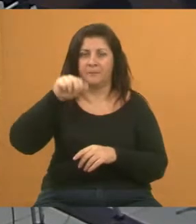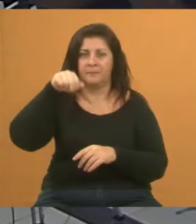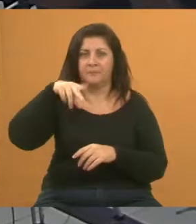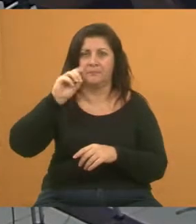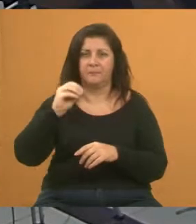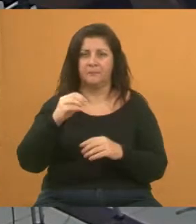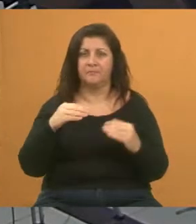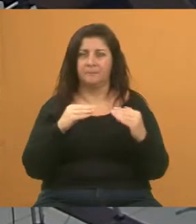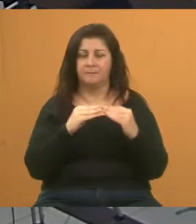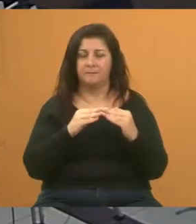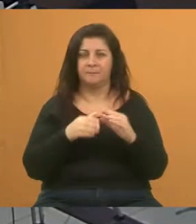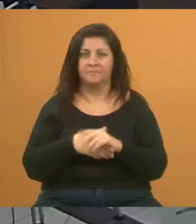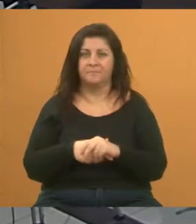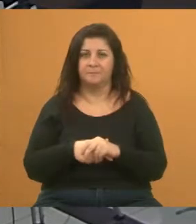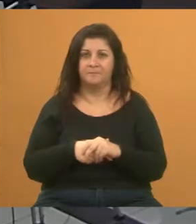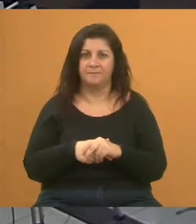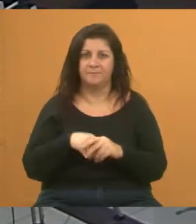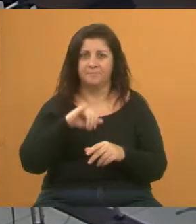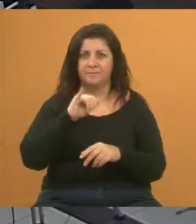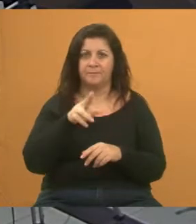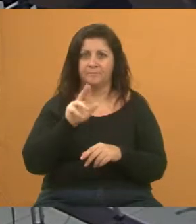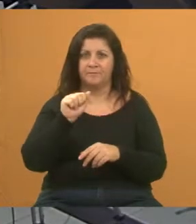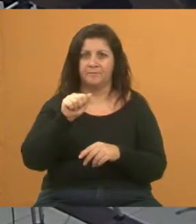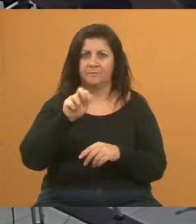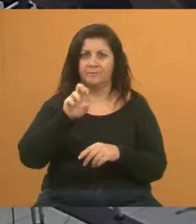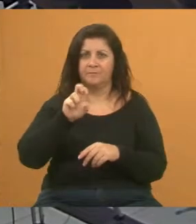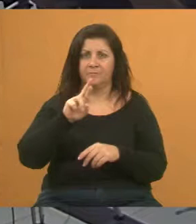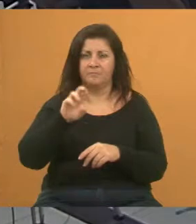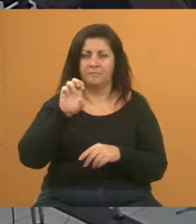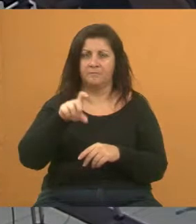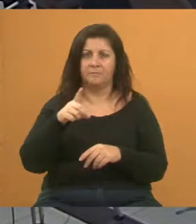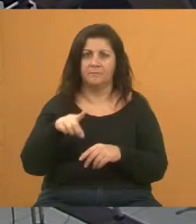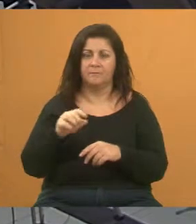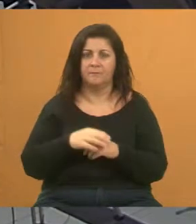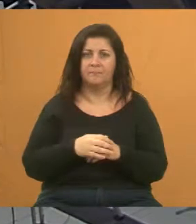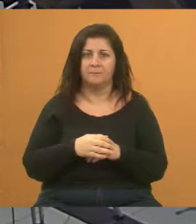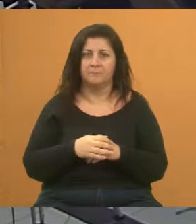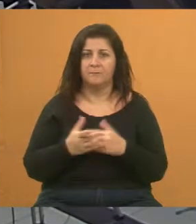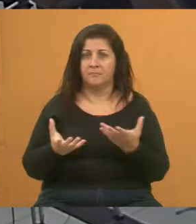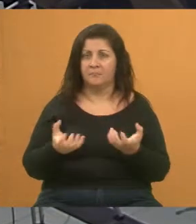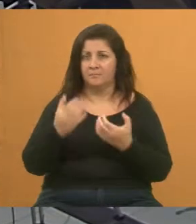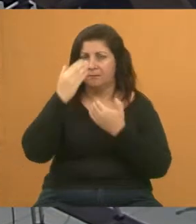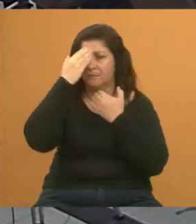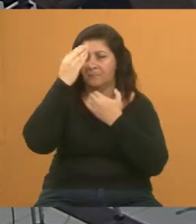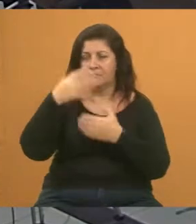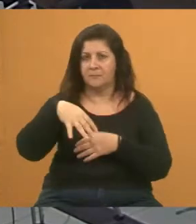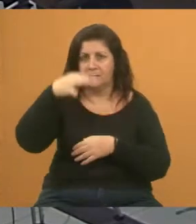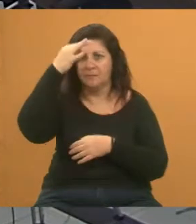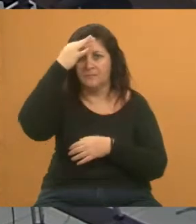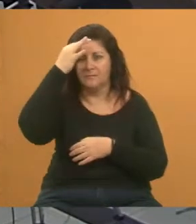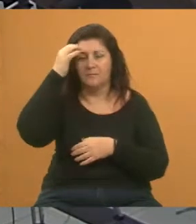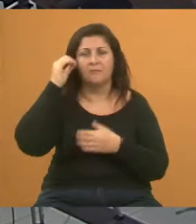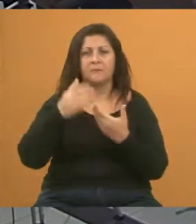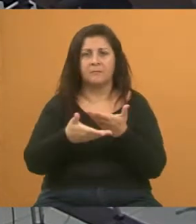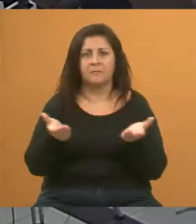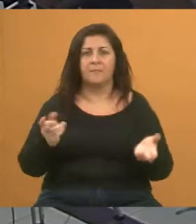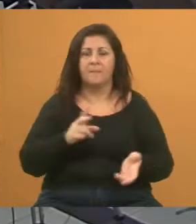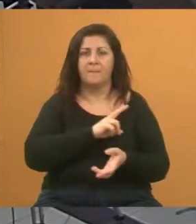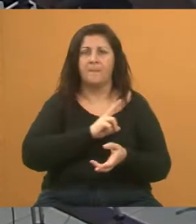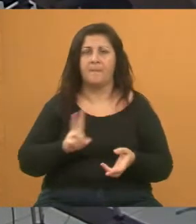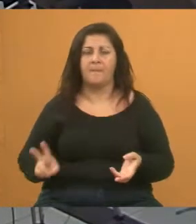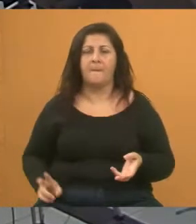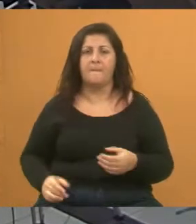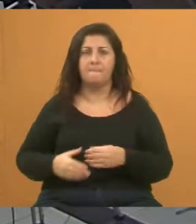Favorável. Como vota o vereador Juarez Araújo? Só justificando meu voto, quero aqui agradecer a compreensão dos nobres pares com relação às